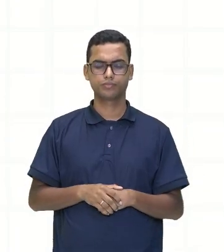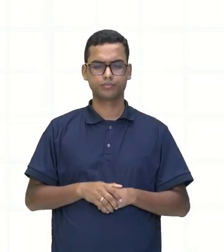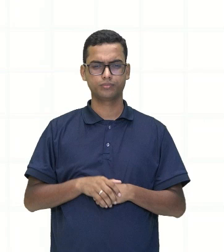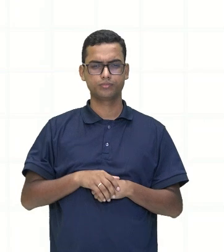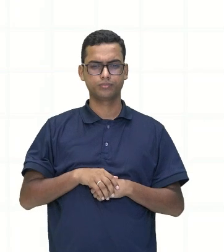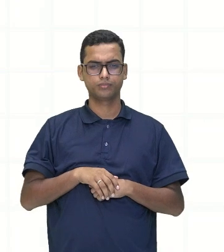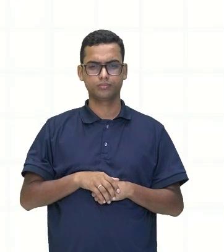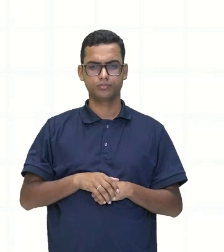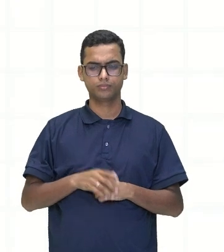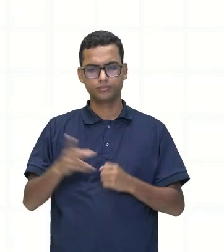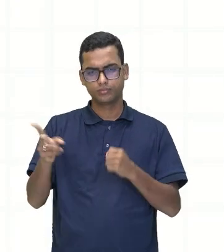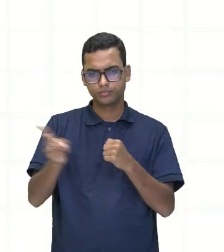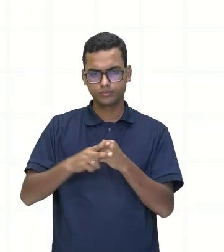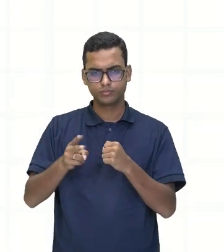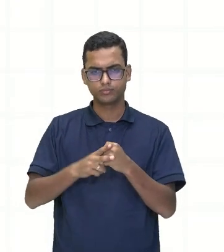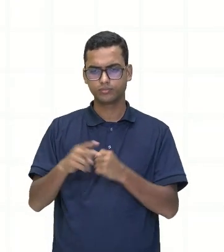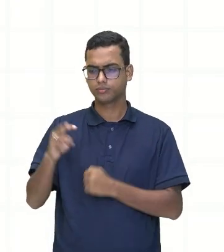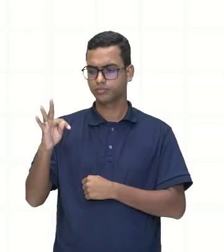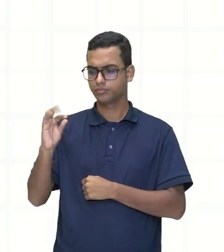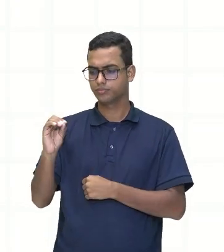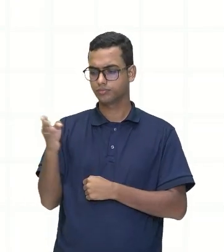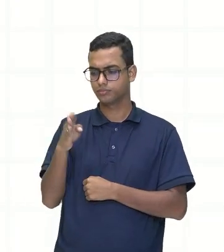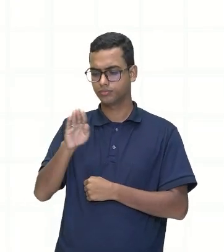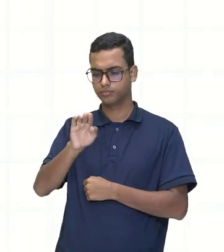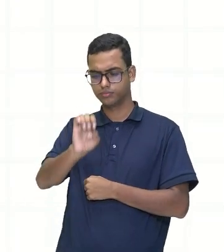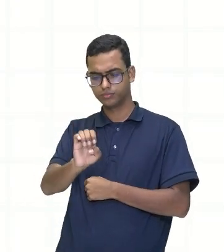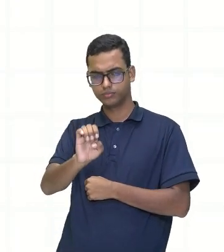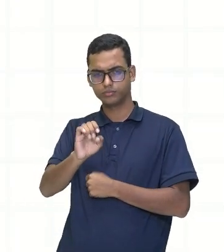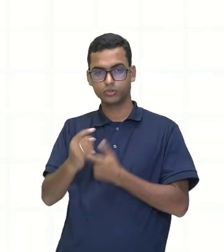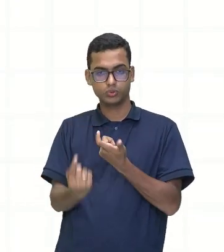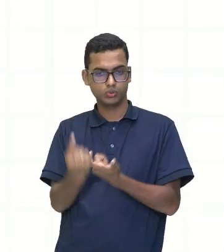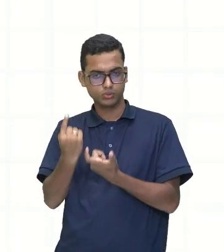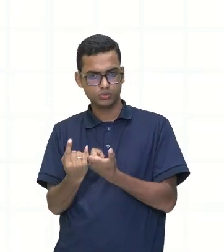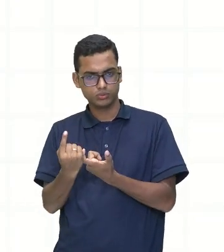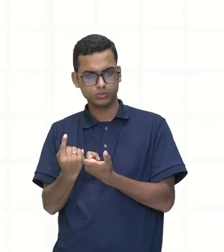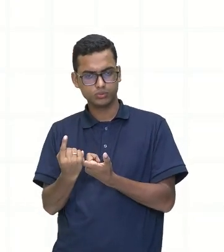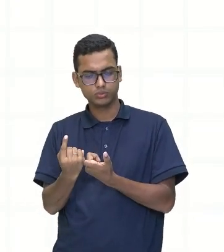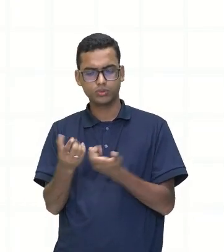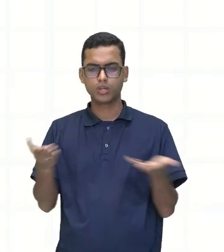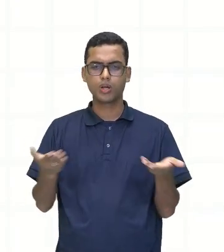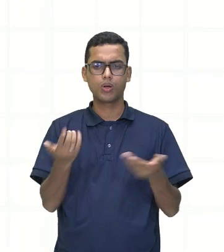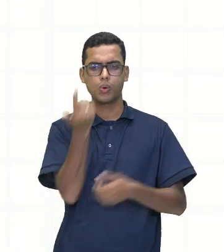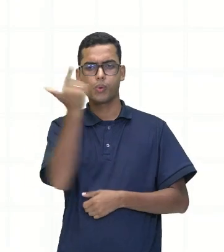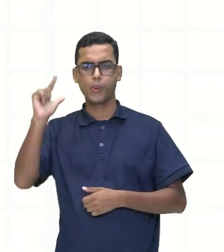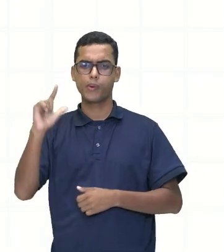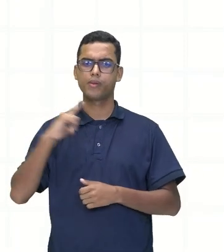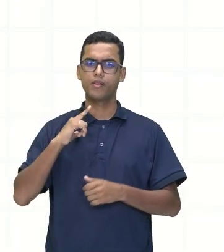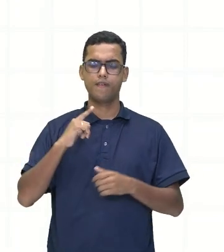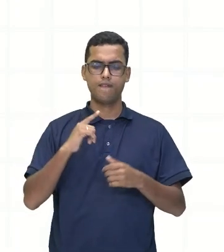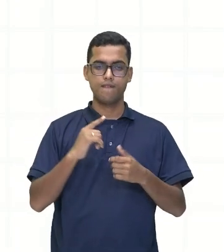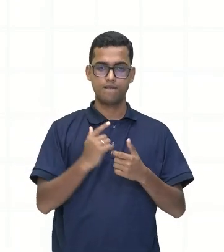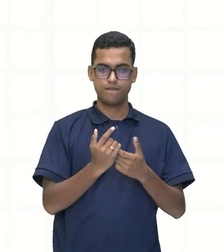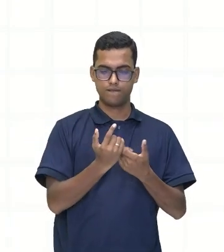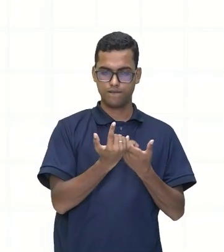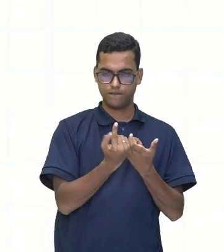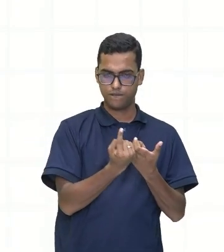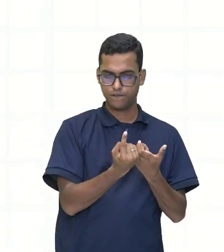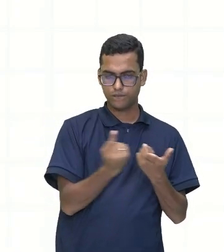não é? Que é o Carlos. Vamos ver agora uma outra frase que a gente vai ver com o verbo to be no